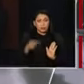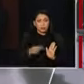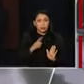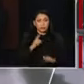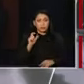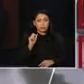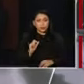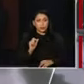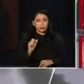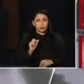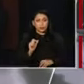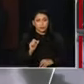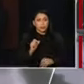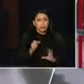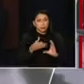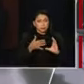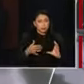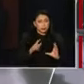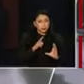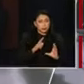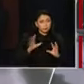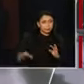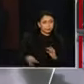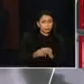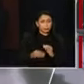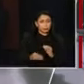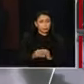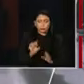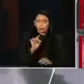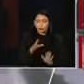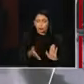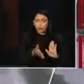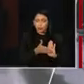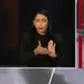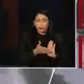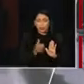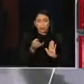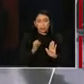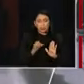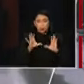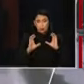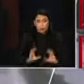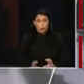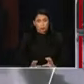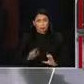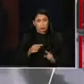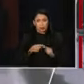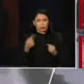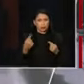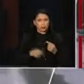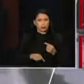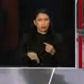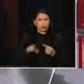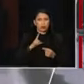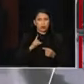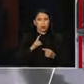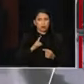caráter subsidiário, portanto, só é aplicado se a conduta não configurar um crime mais